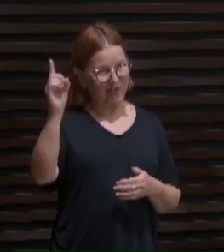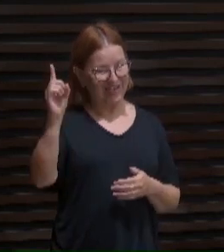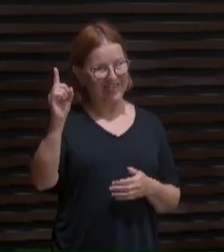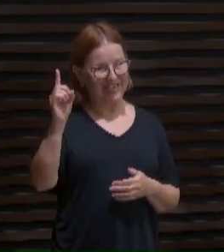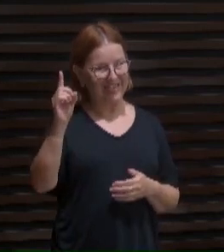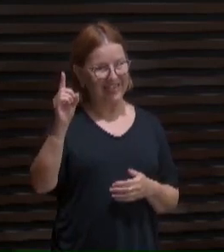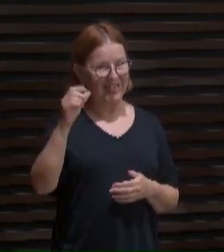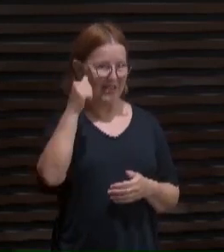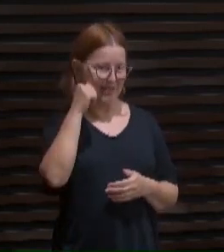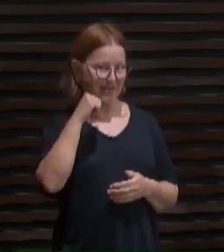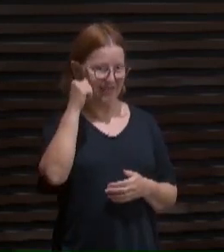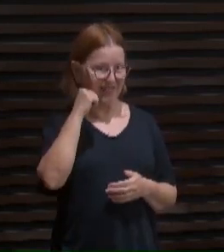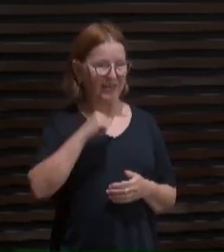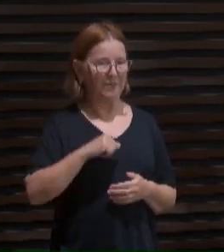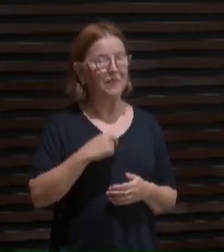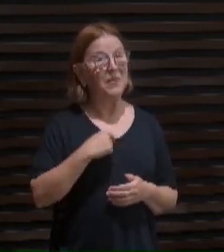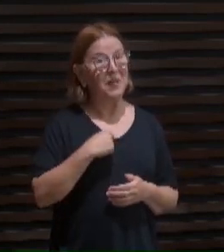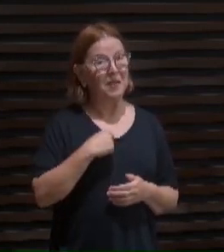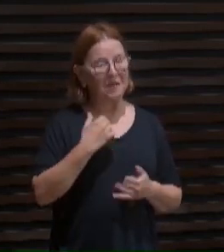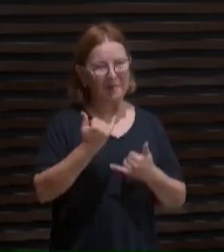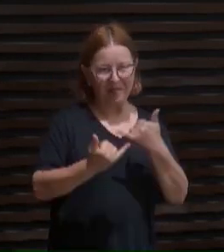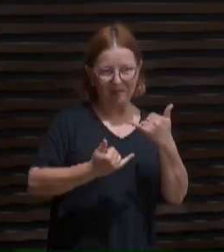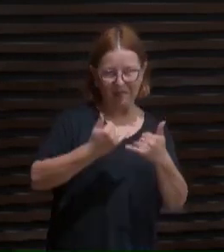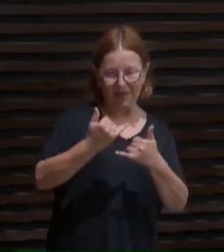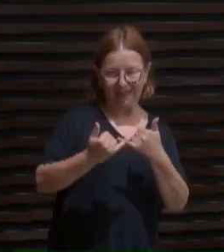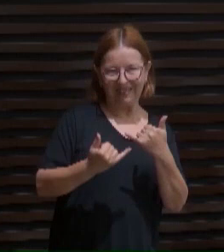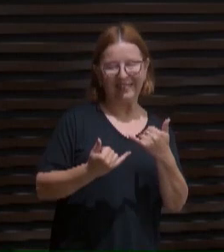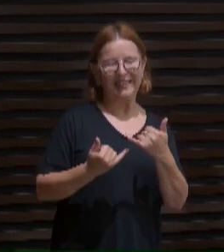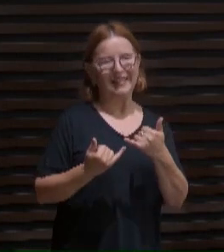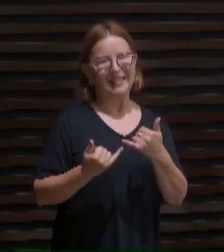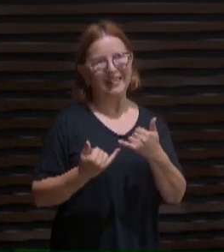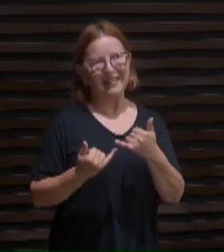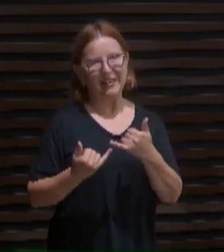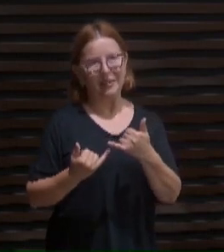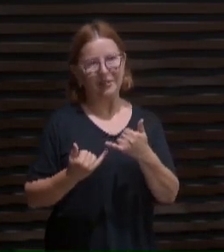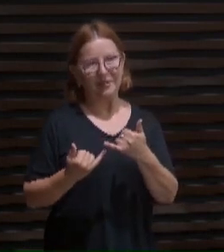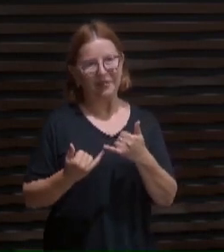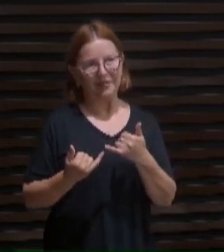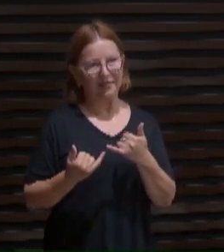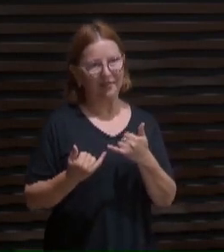da Mulher. Eu até brinquei lá na